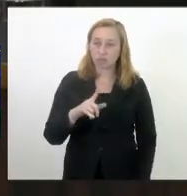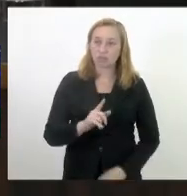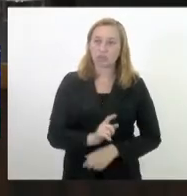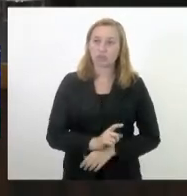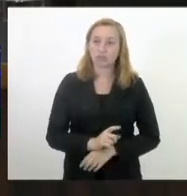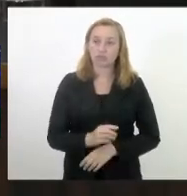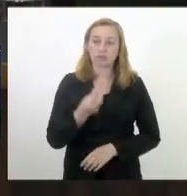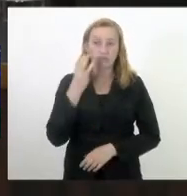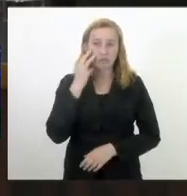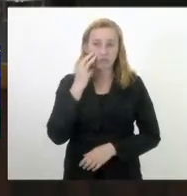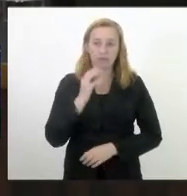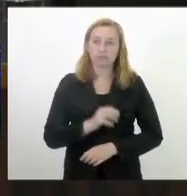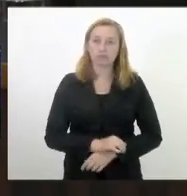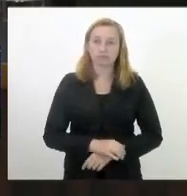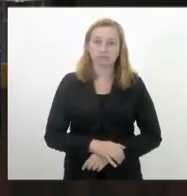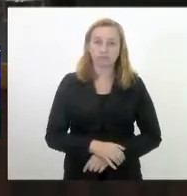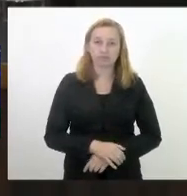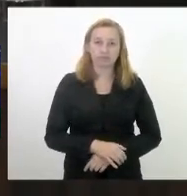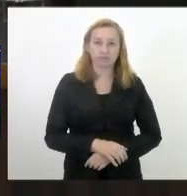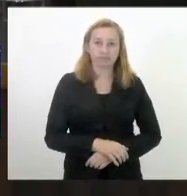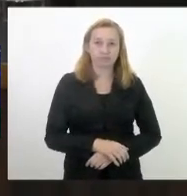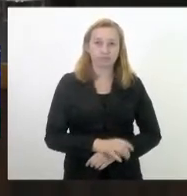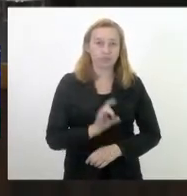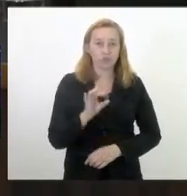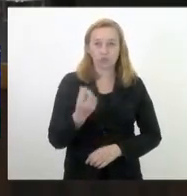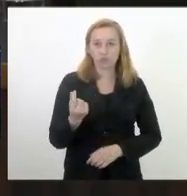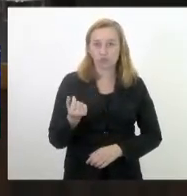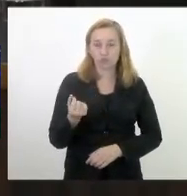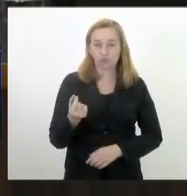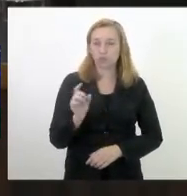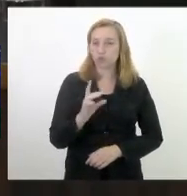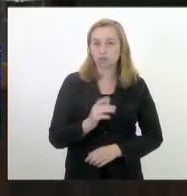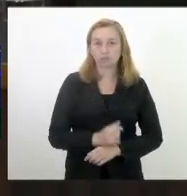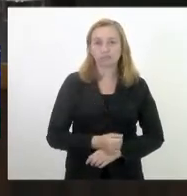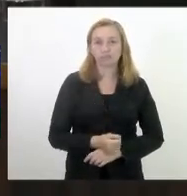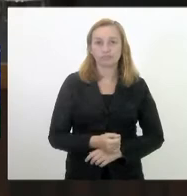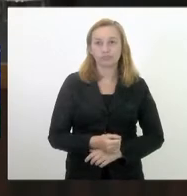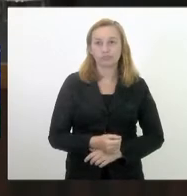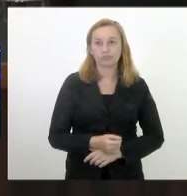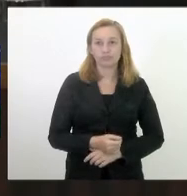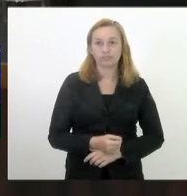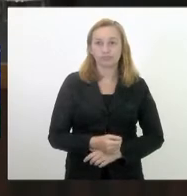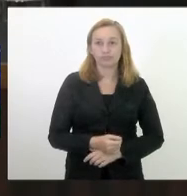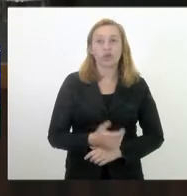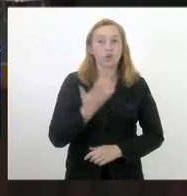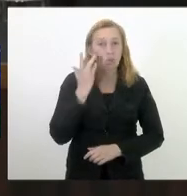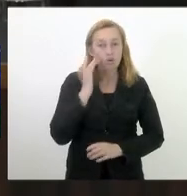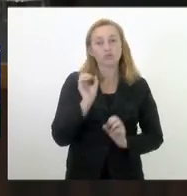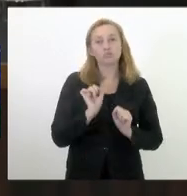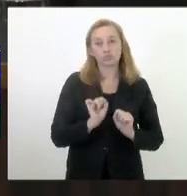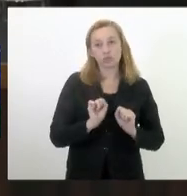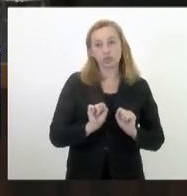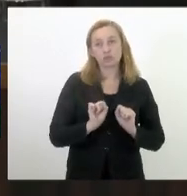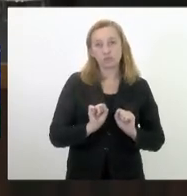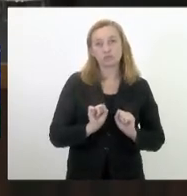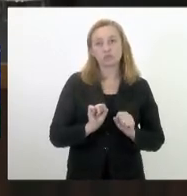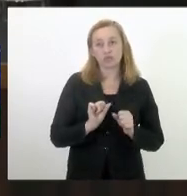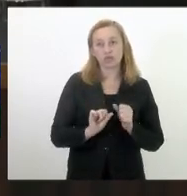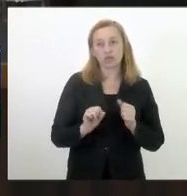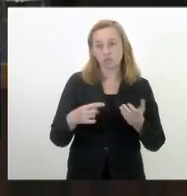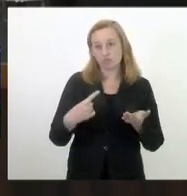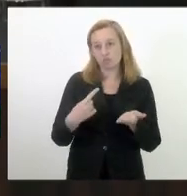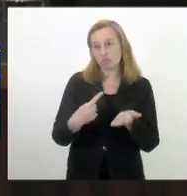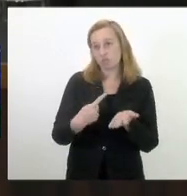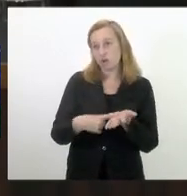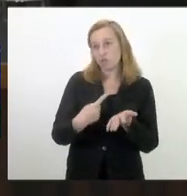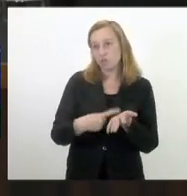e Valdec. É só sobre o valor. Eu acho que nós poderíamos fazer um acordo aqui,